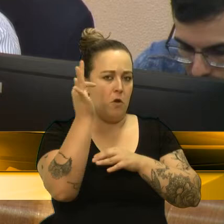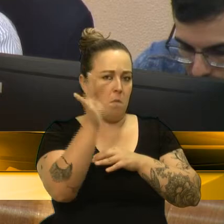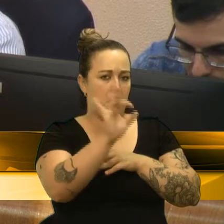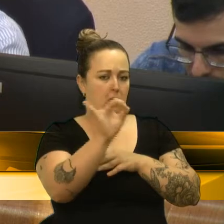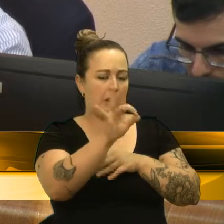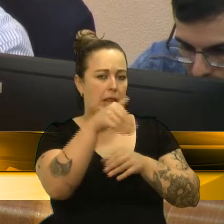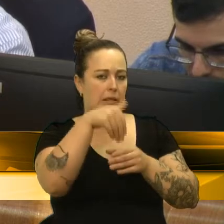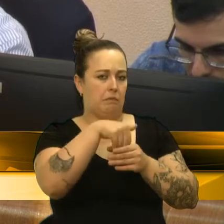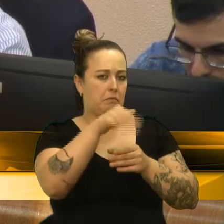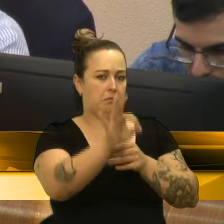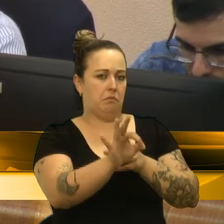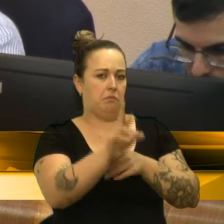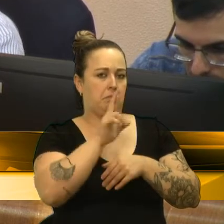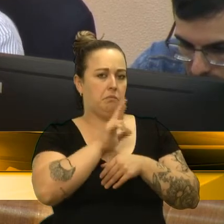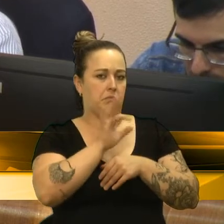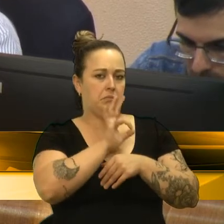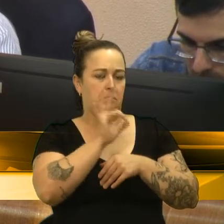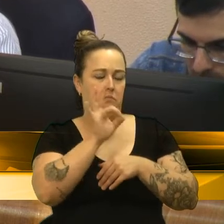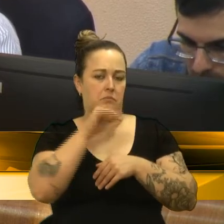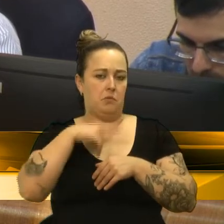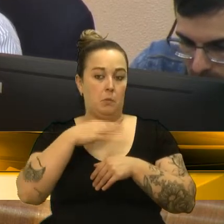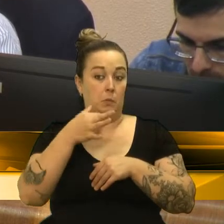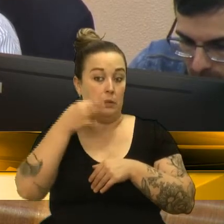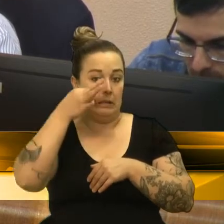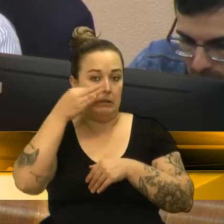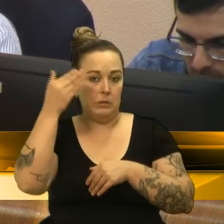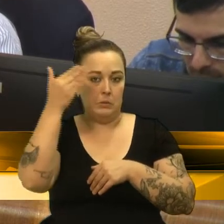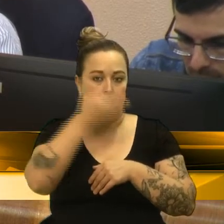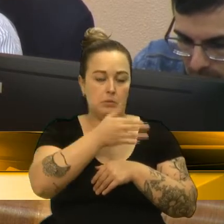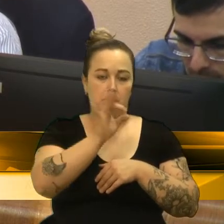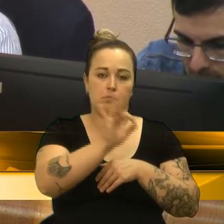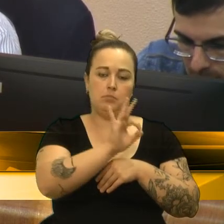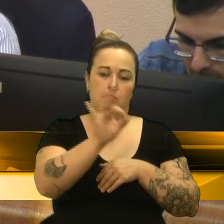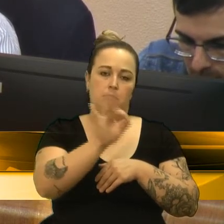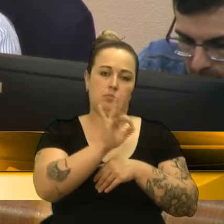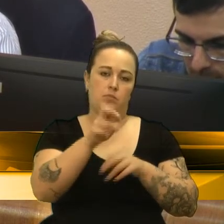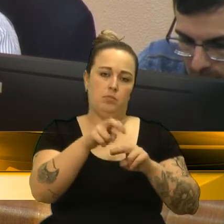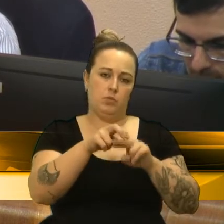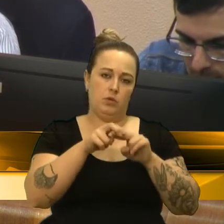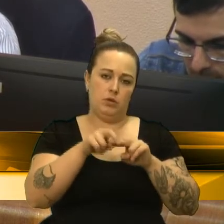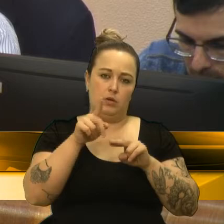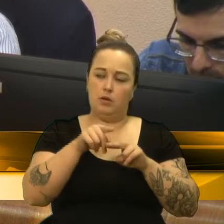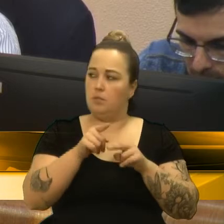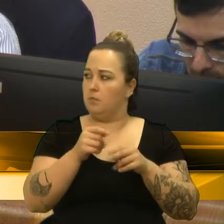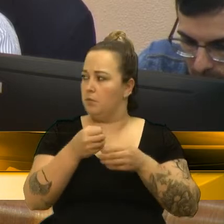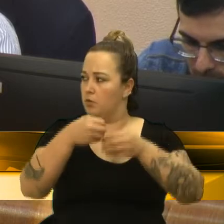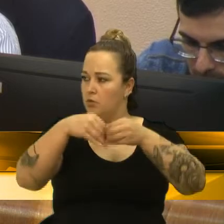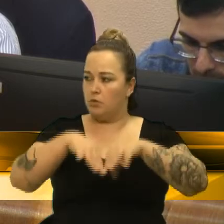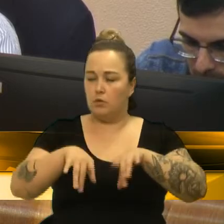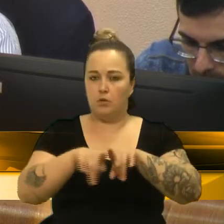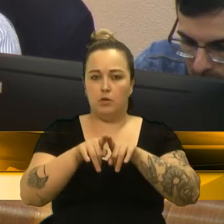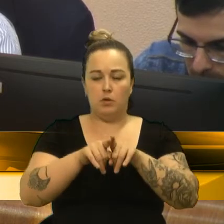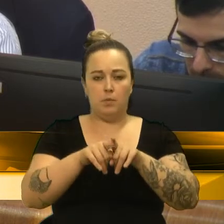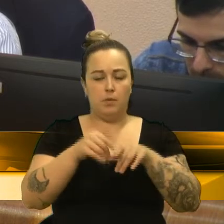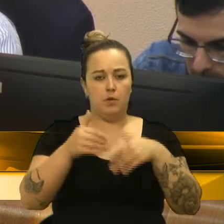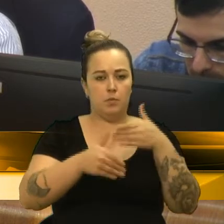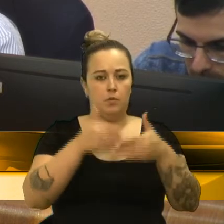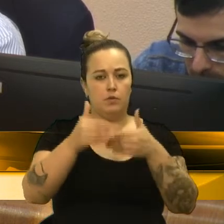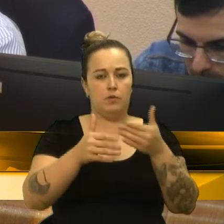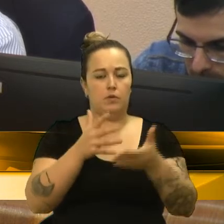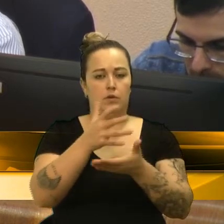comissão processante é ato essencial de regularidade e validade de todo o processo de cassação. Também ausente de instalação dos trabalhos da comissão